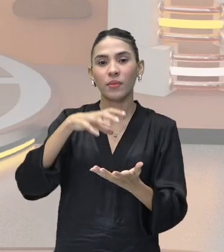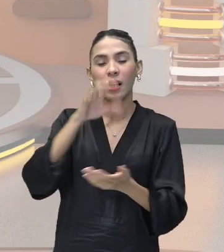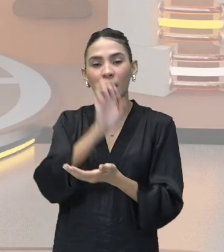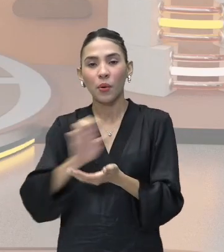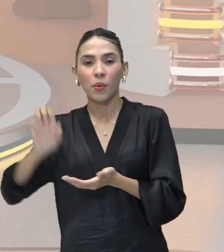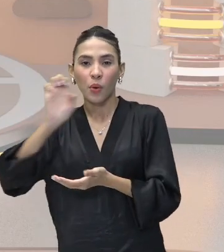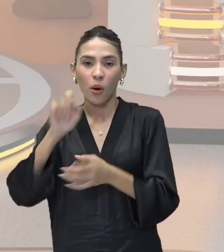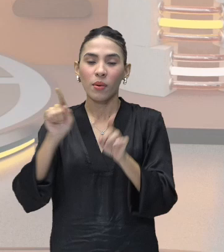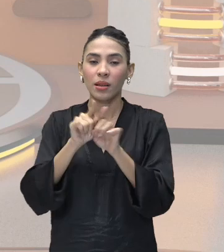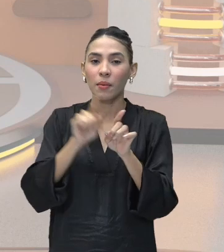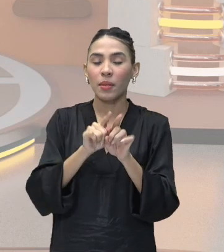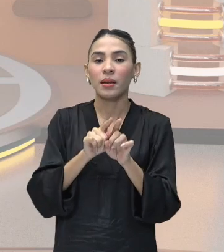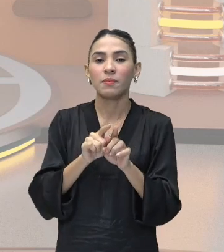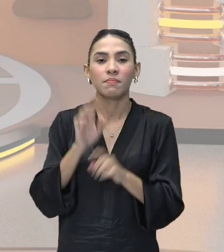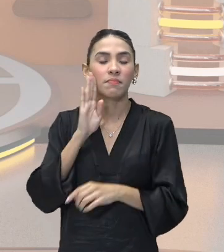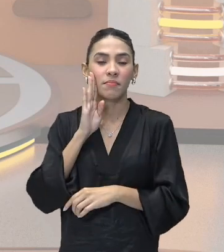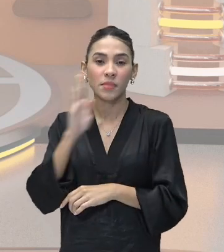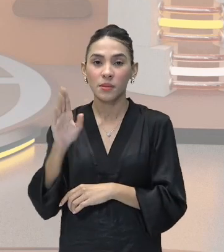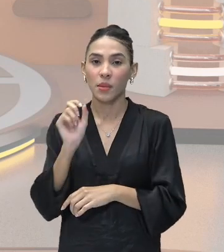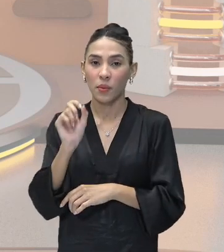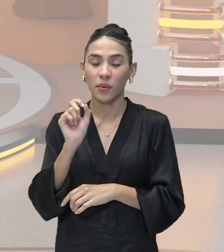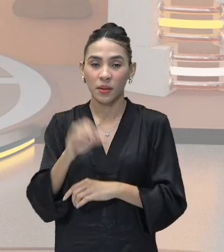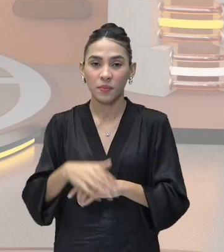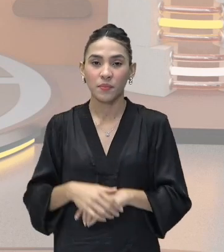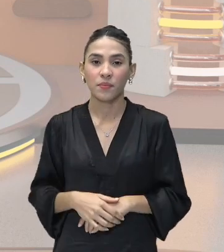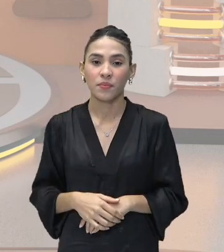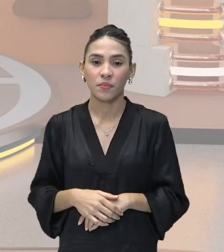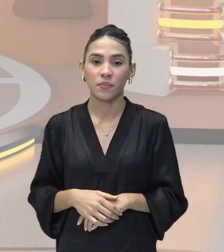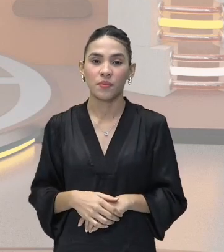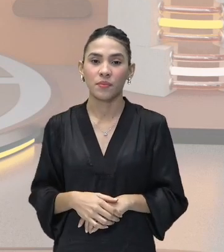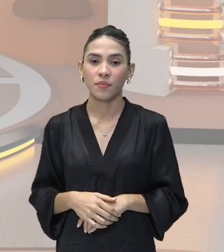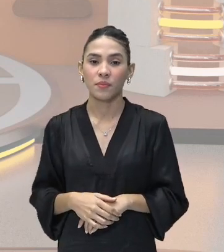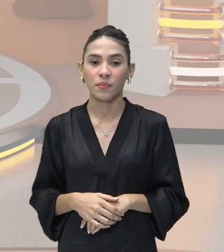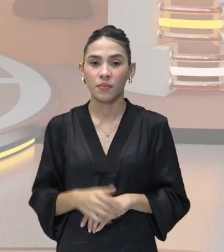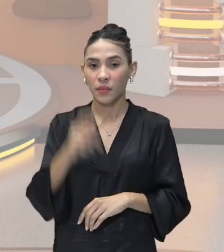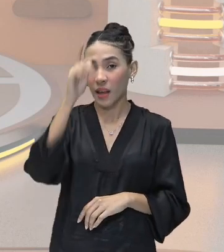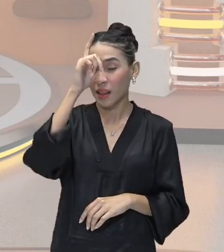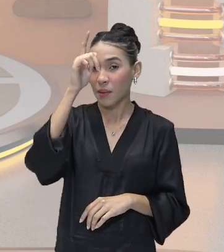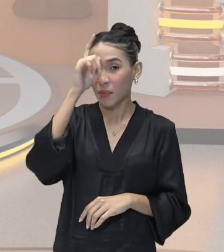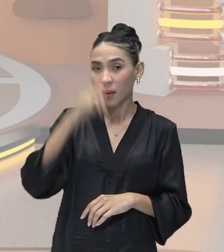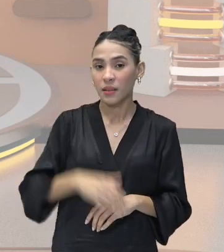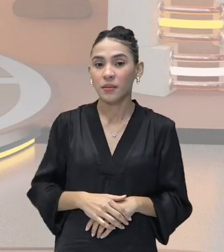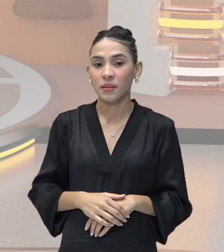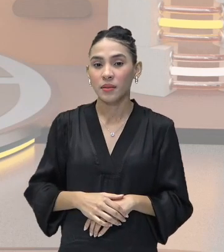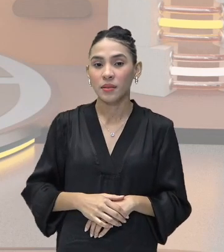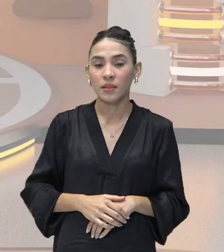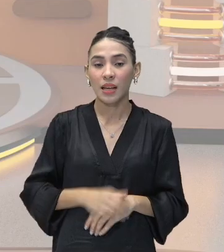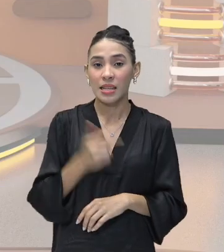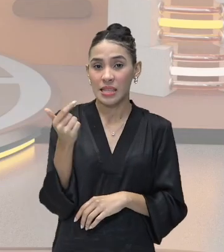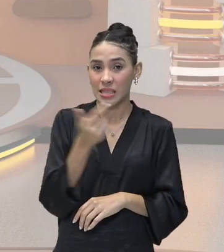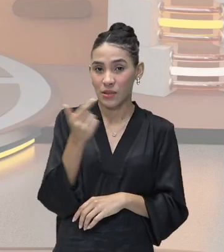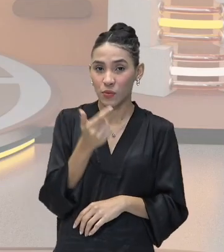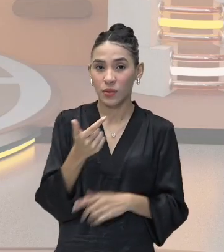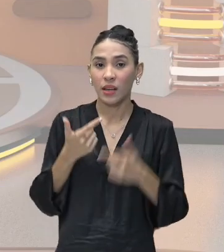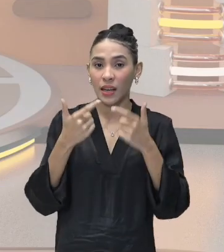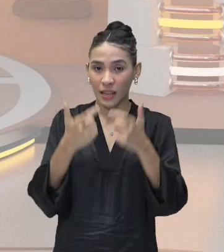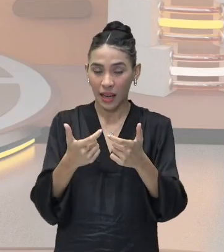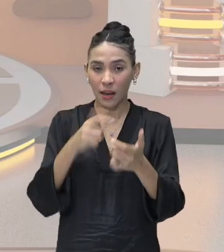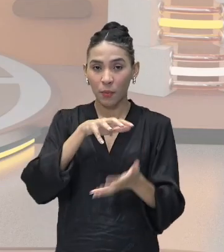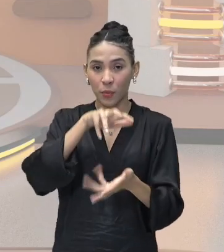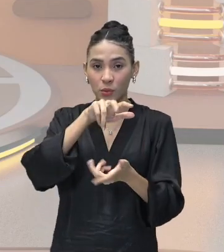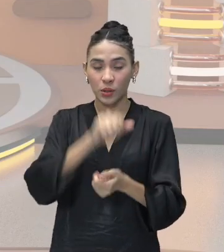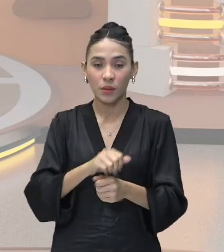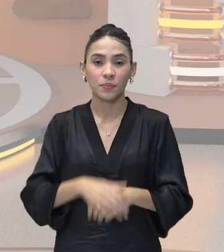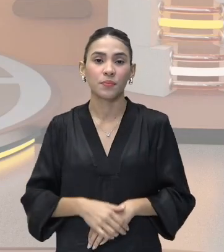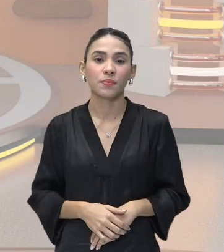que vai ser um dos motivos ali, né, vai ser um dos protagonistas da Alemanha da chamada Segunda Guerra Mundial.